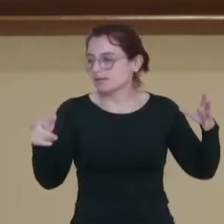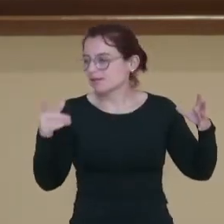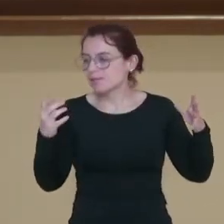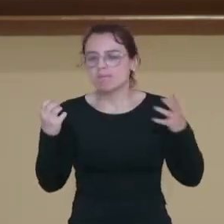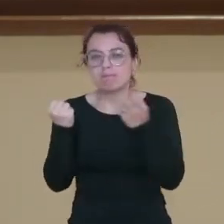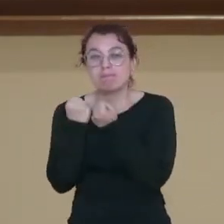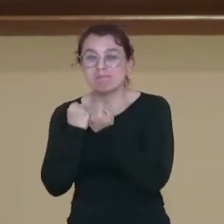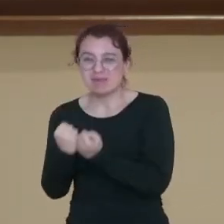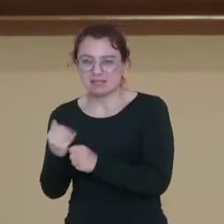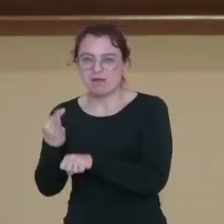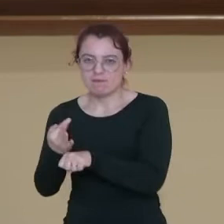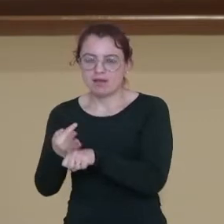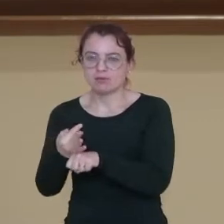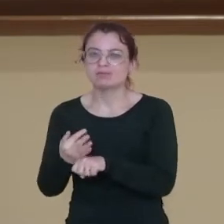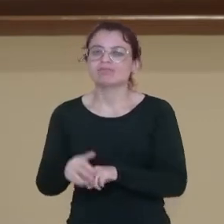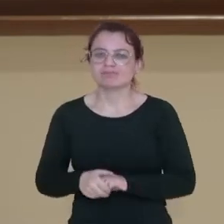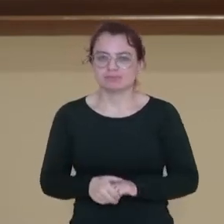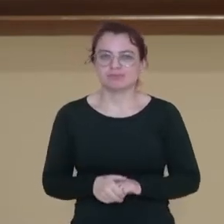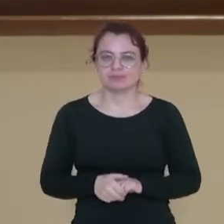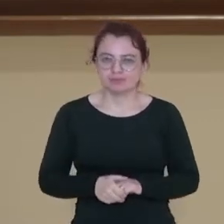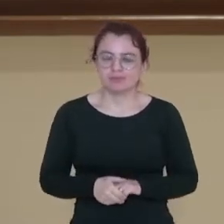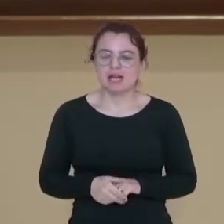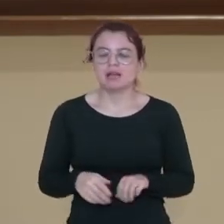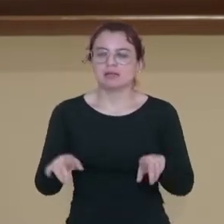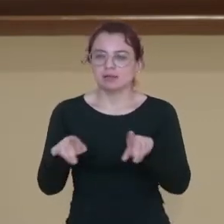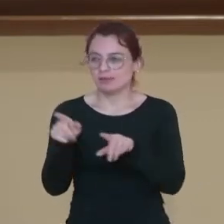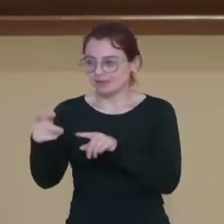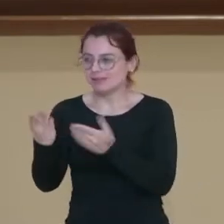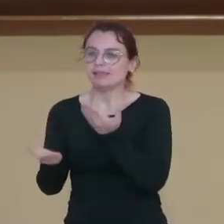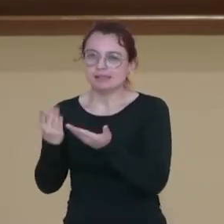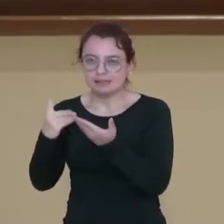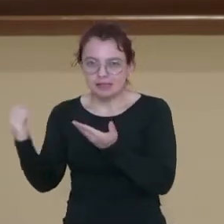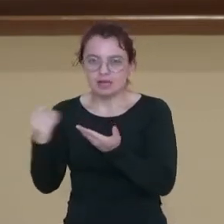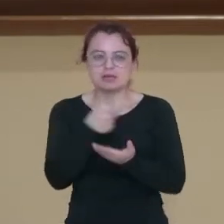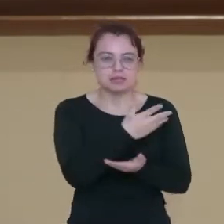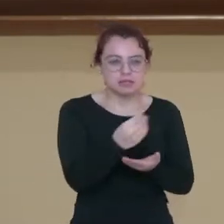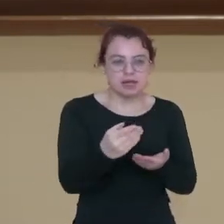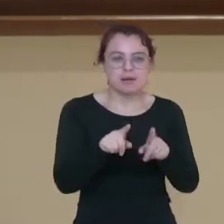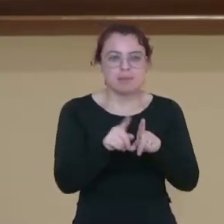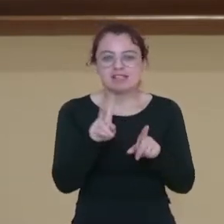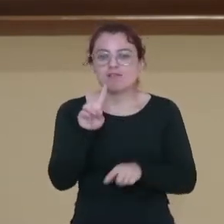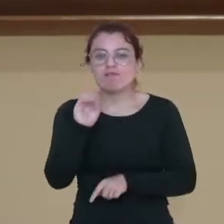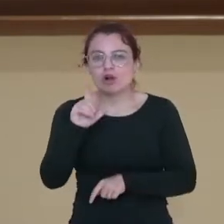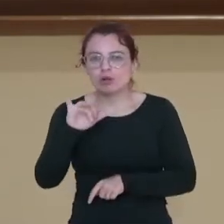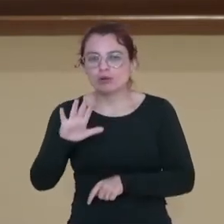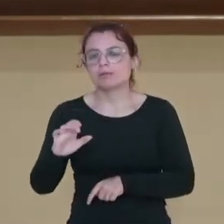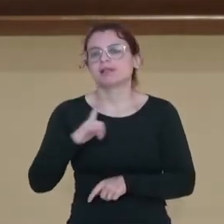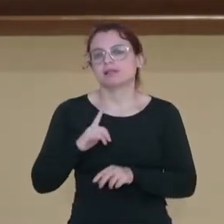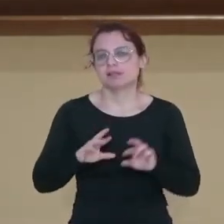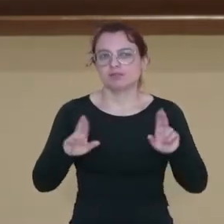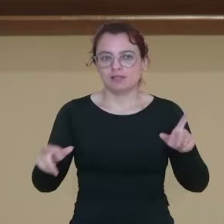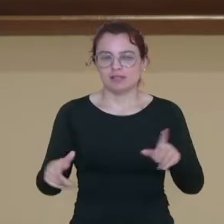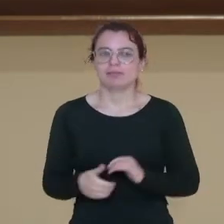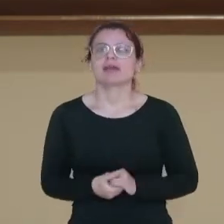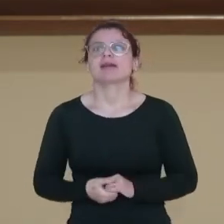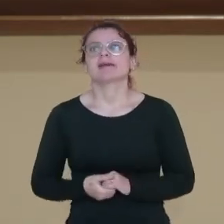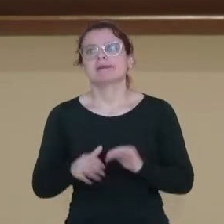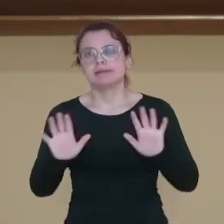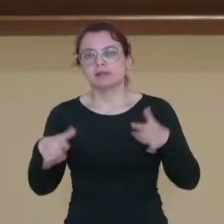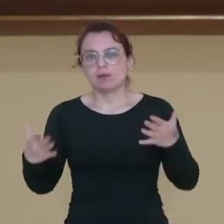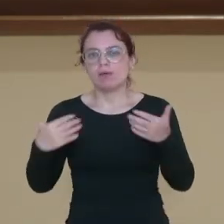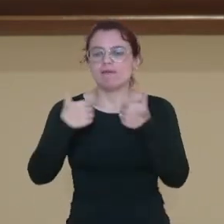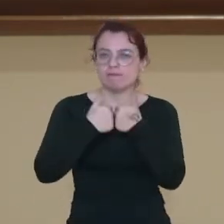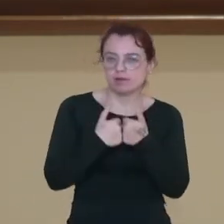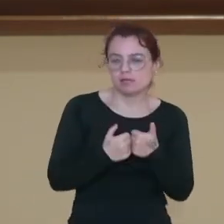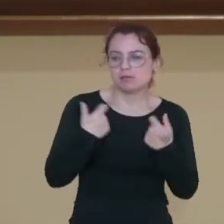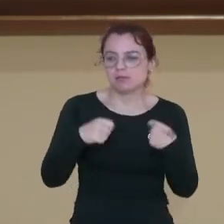chumbo sendo igual a 100 kg de massa de isopor, os volumes são diferentes. E a física teve que associar